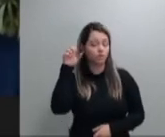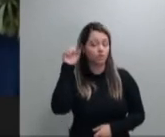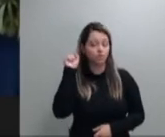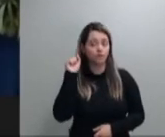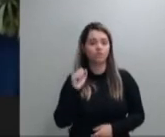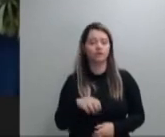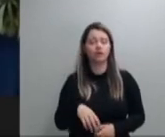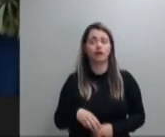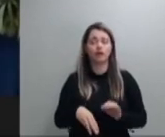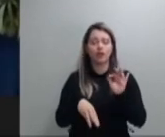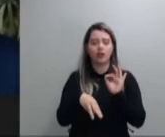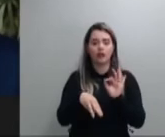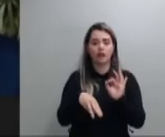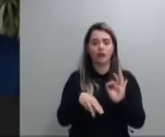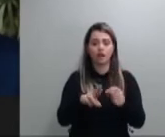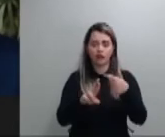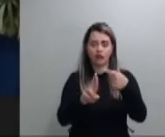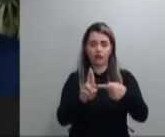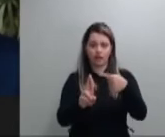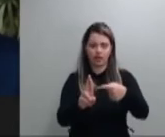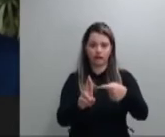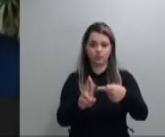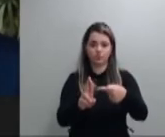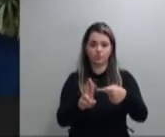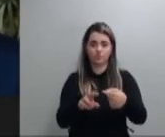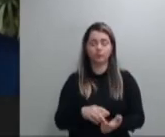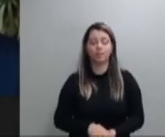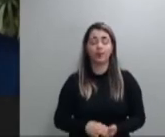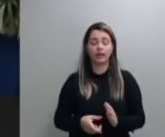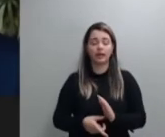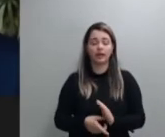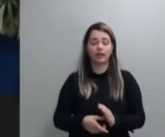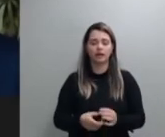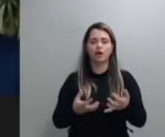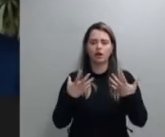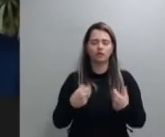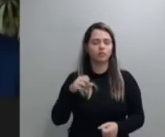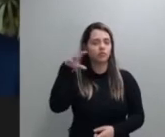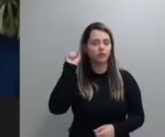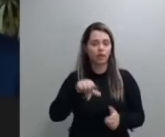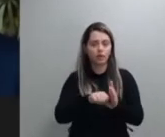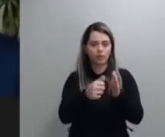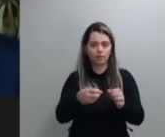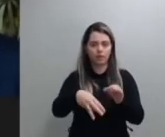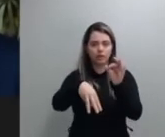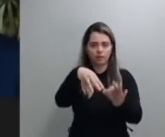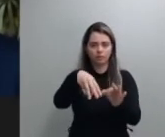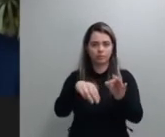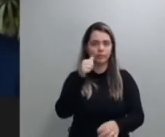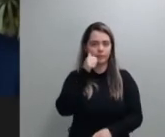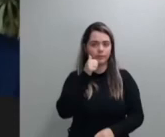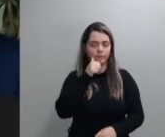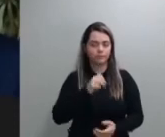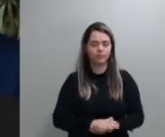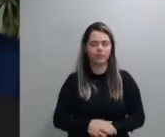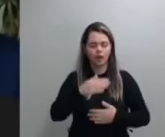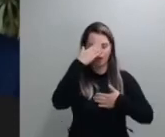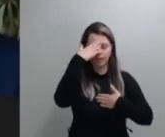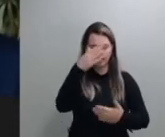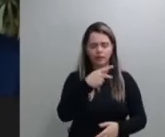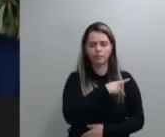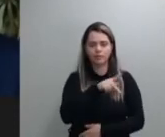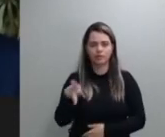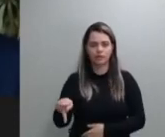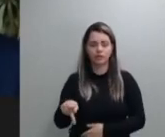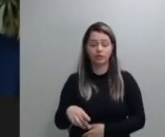antes de passar a palavra ao relator vamos ouvir a ministra Regina muito obrigada senhor presidente eu não fiz o destaque porque